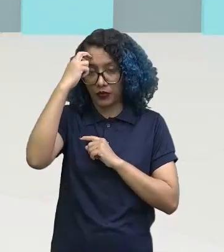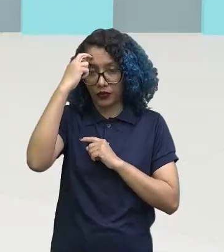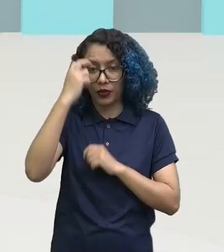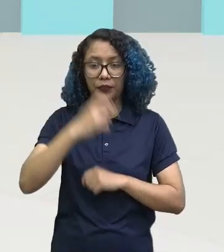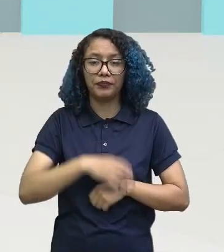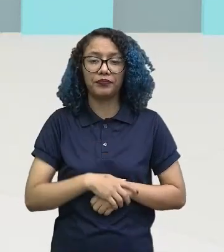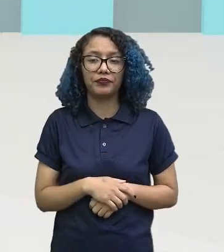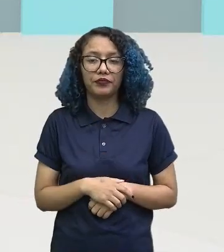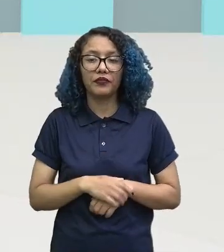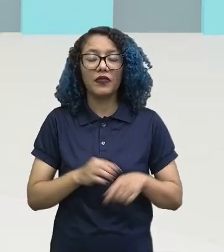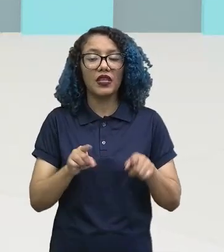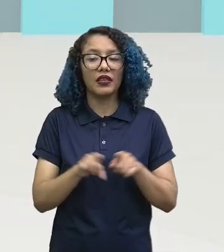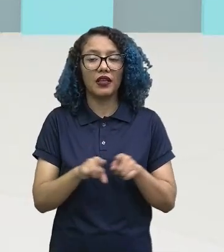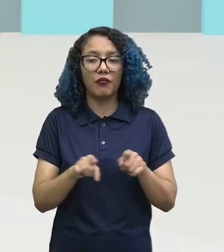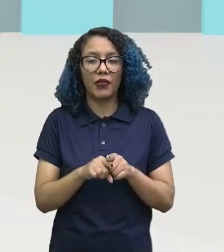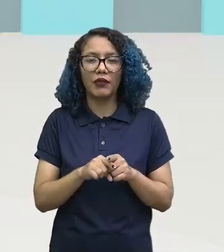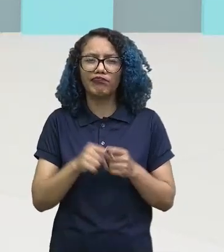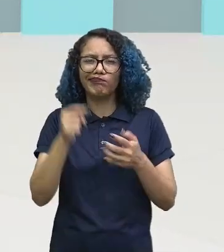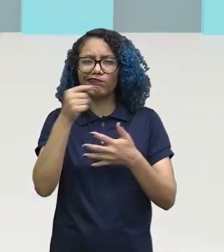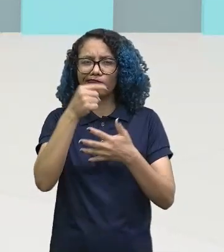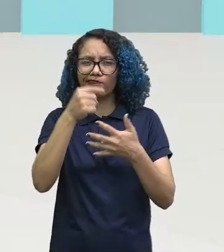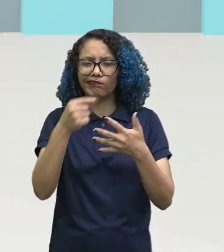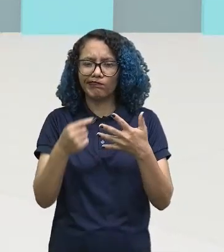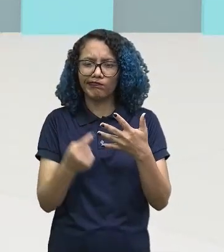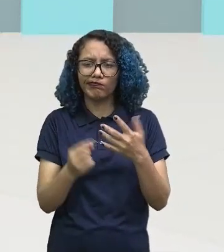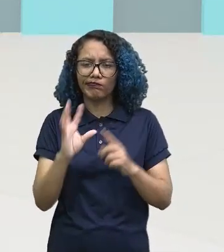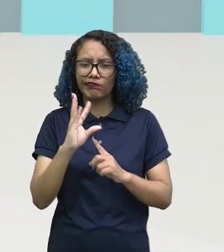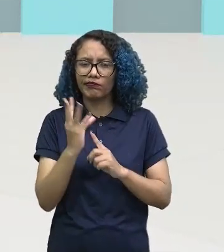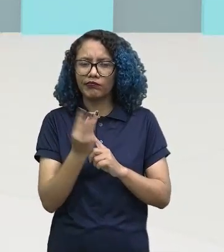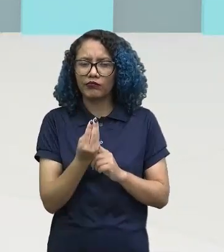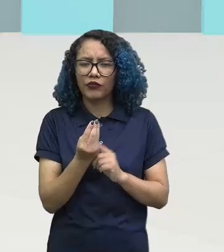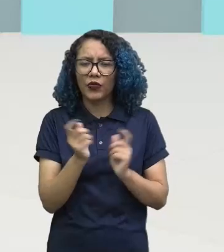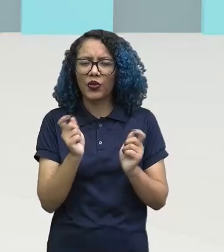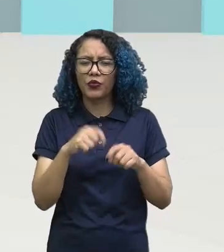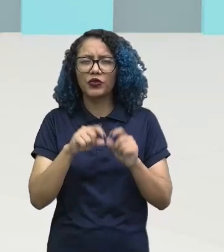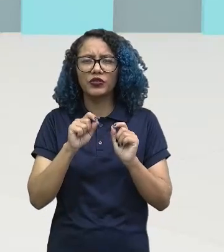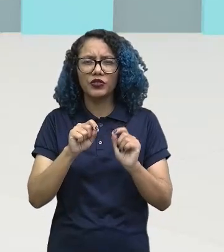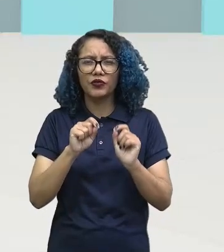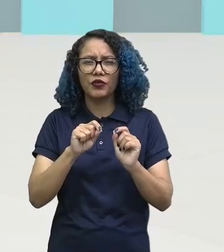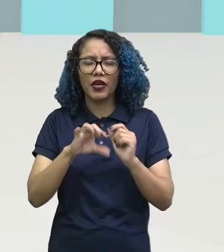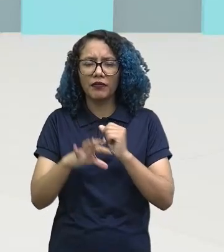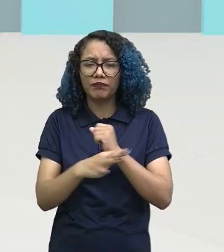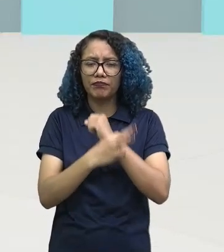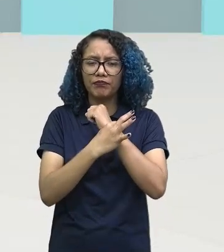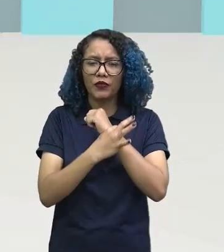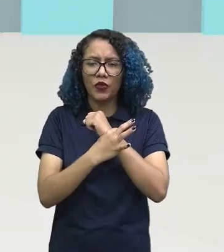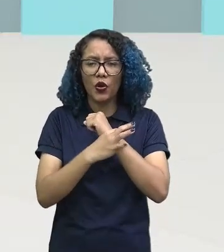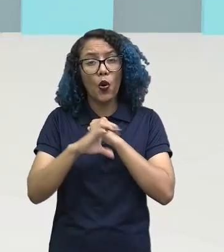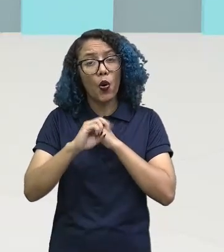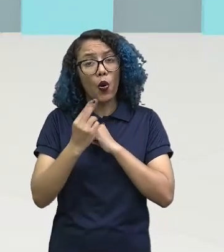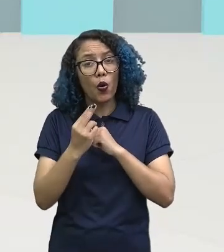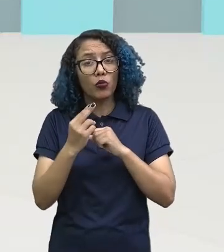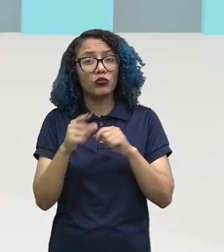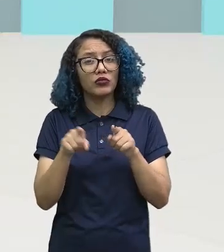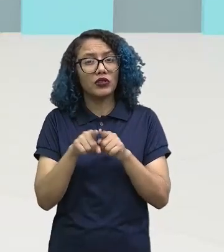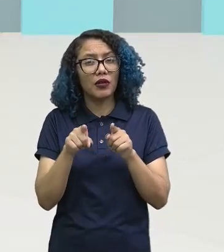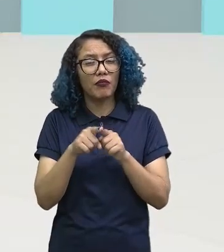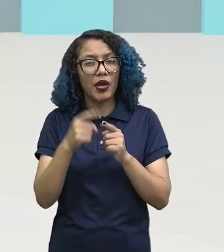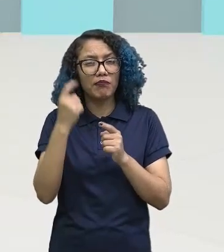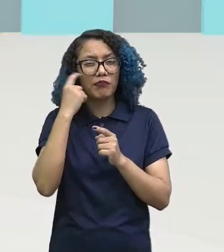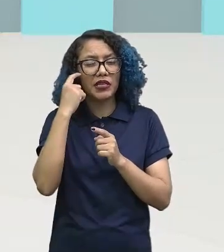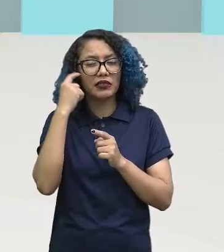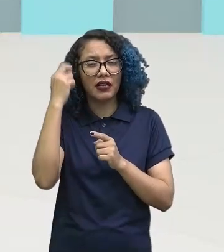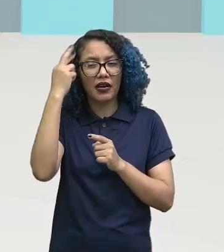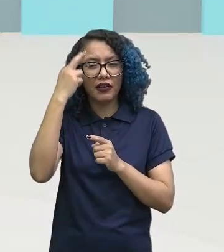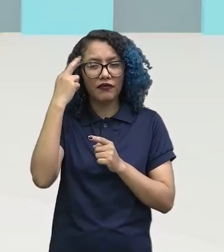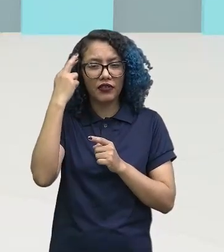Além disso, esses elementos artísticos têm o poder de reforçar ou questionar